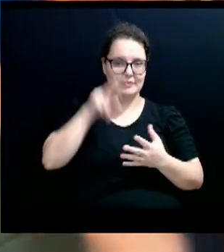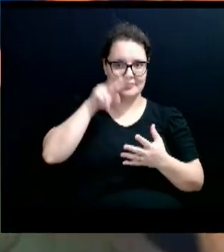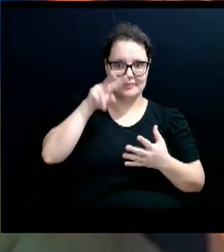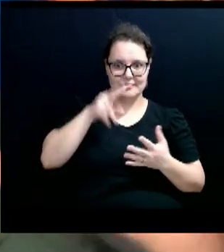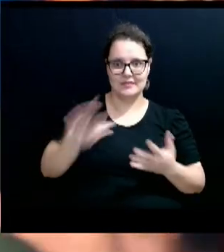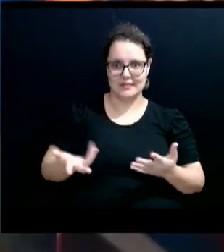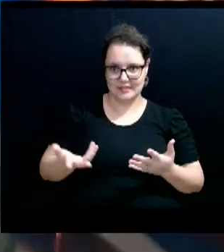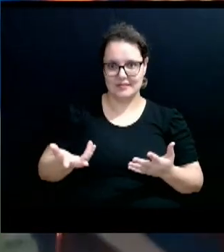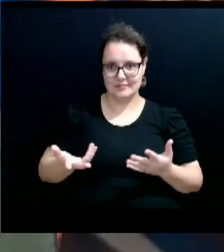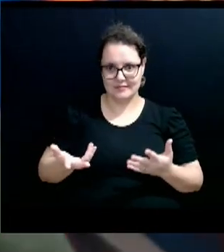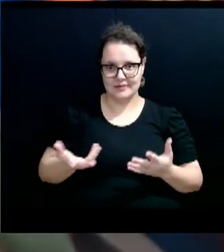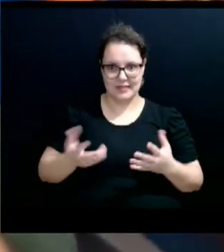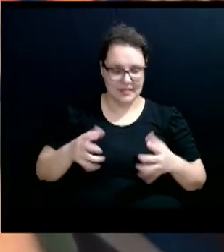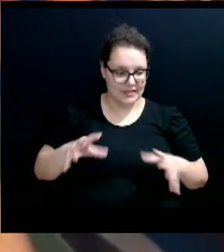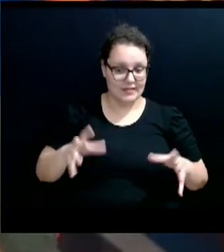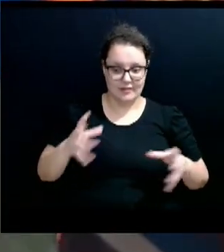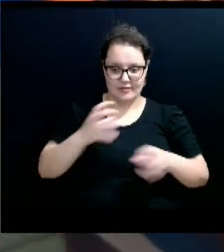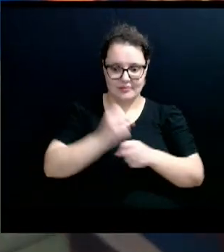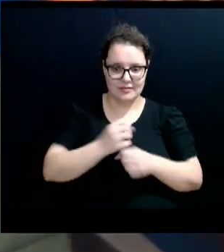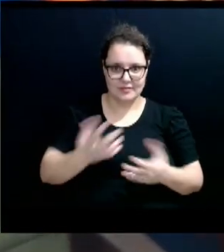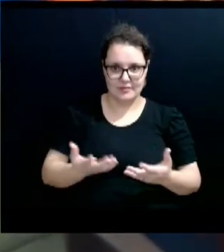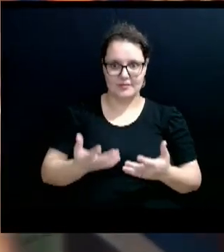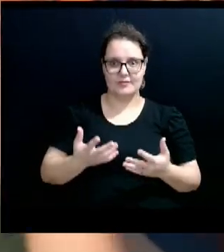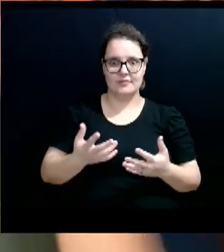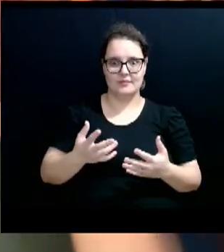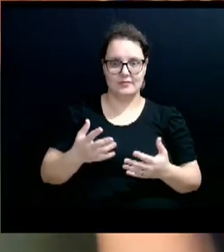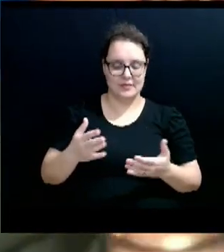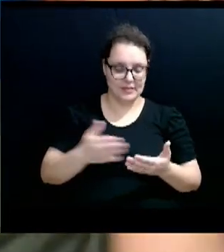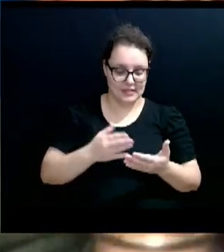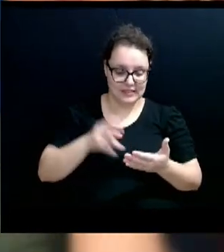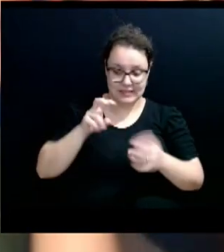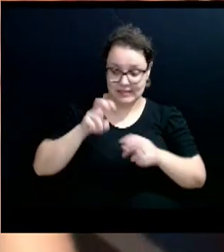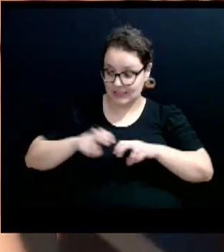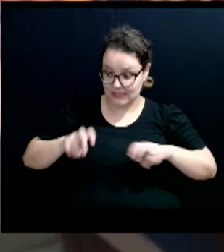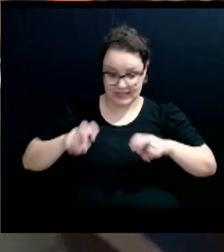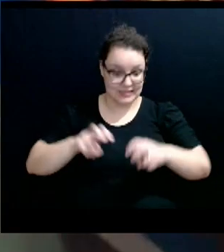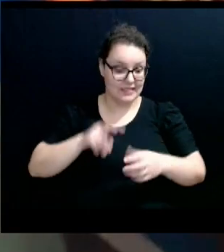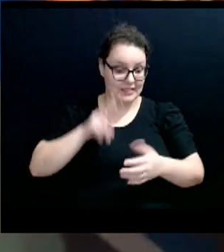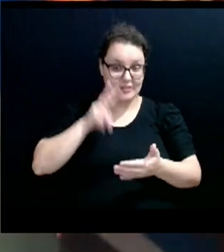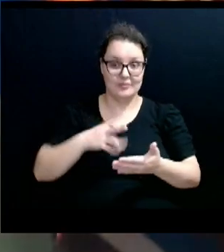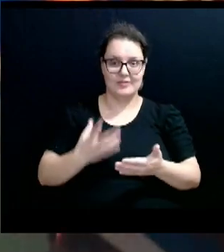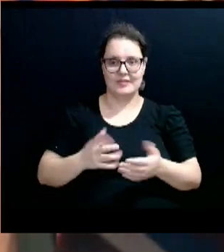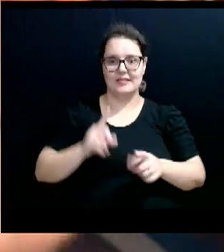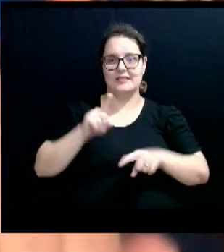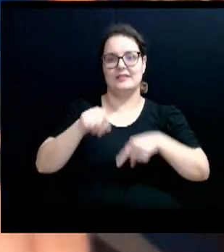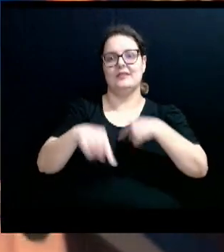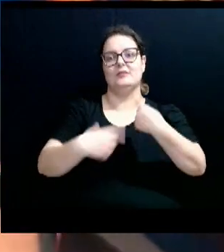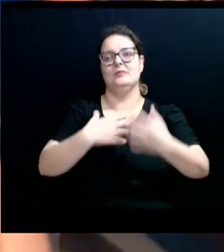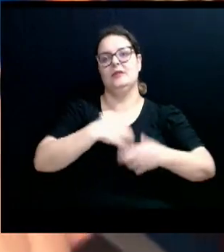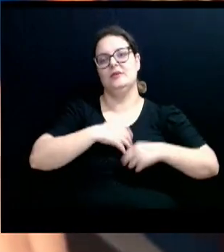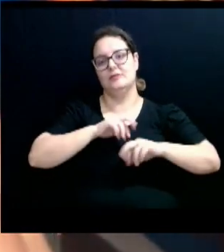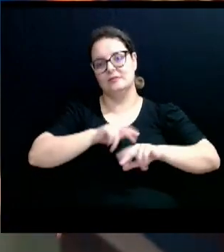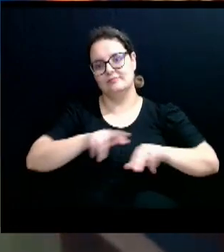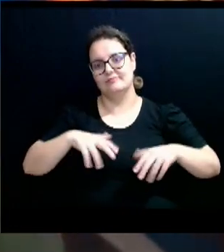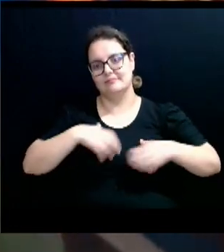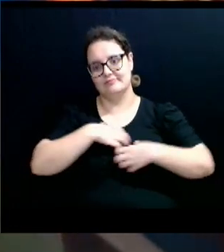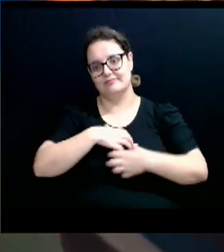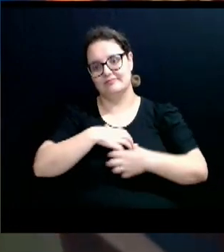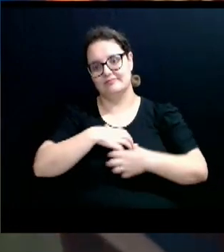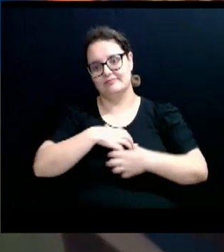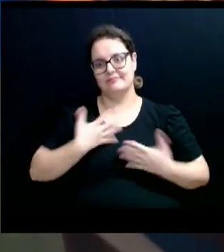gente se reunia aqui para ver fotos, que delícia! Isso traz uma outra afetividade, que o vídeo nem